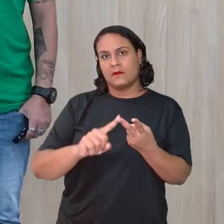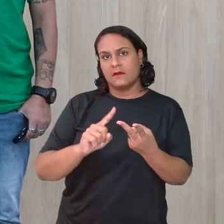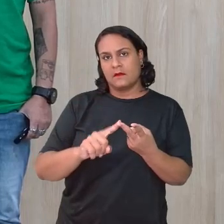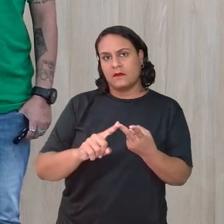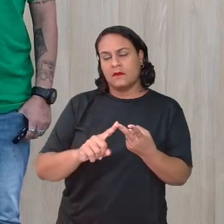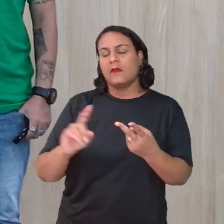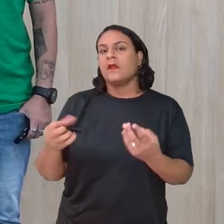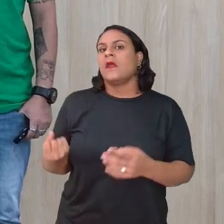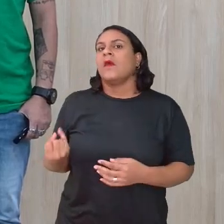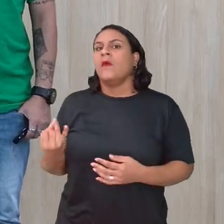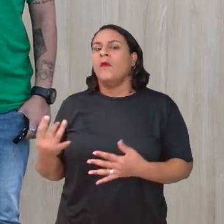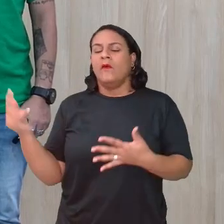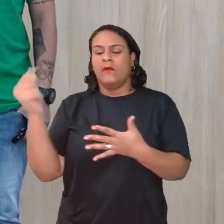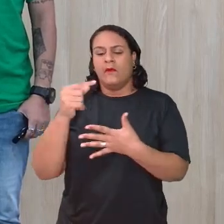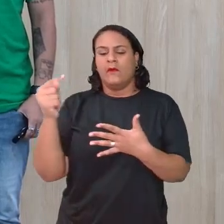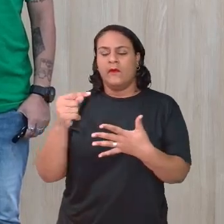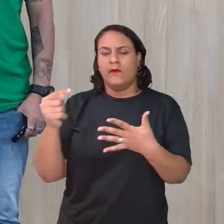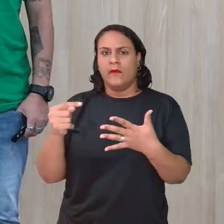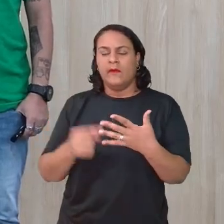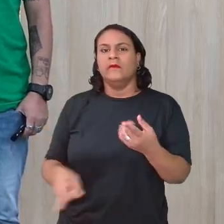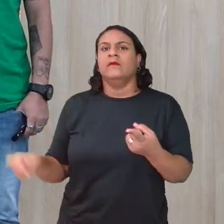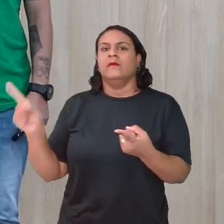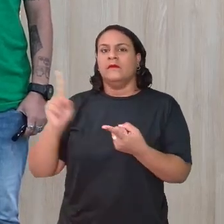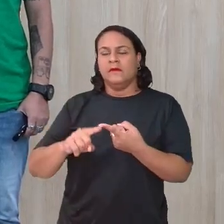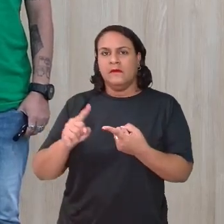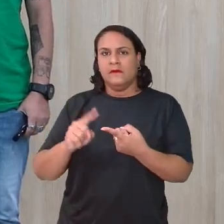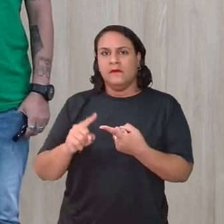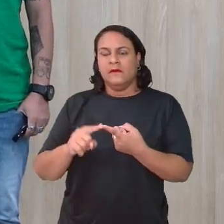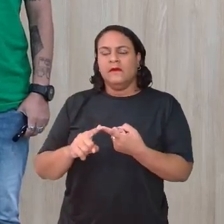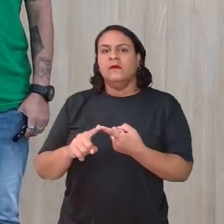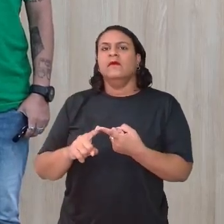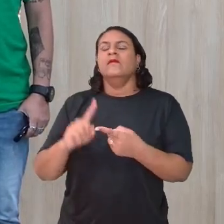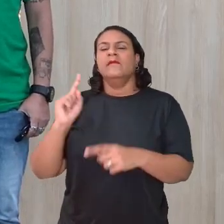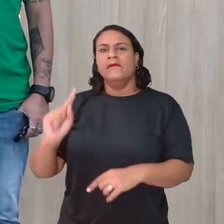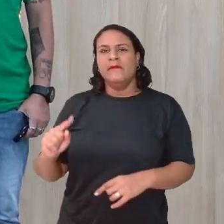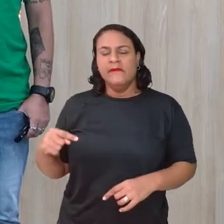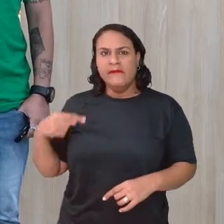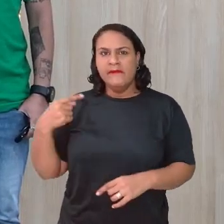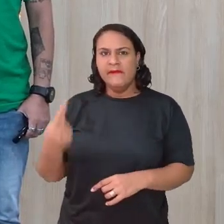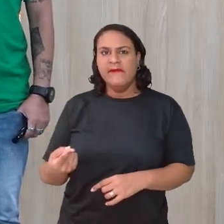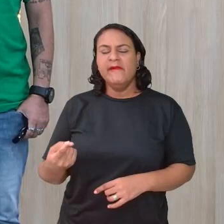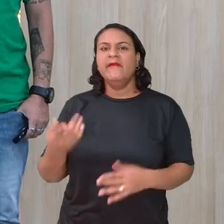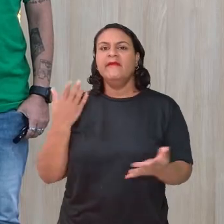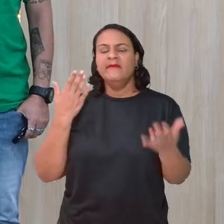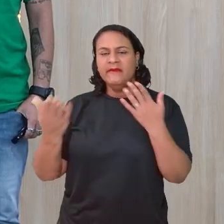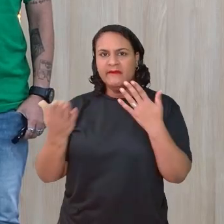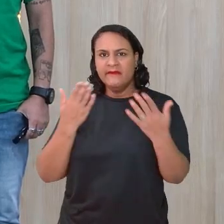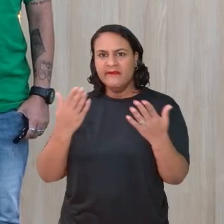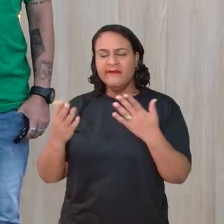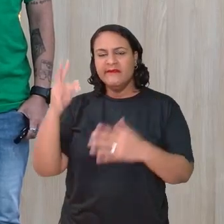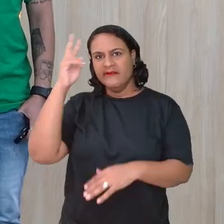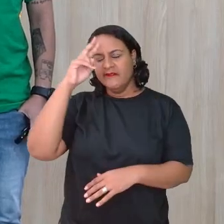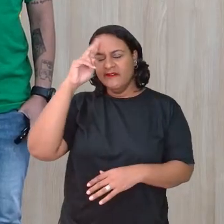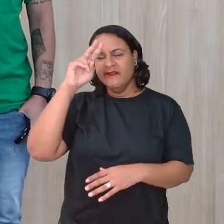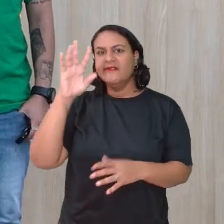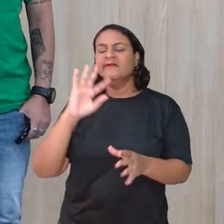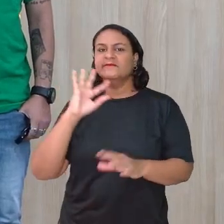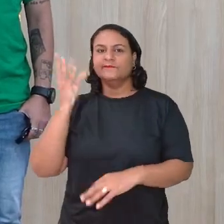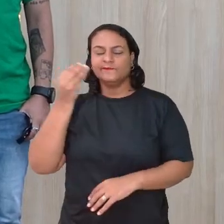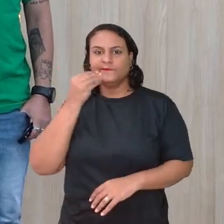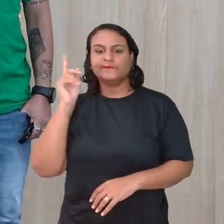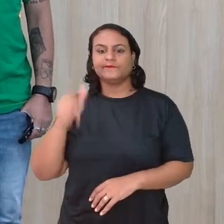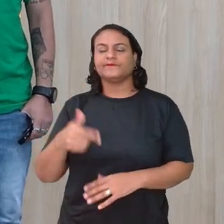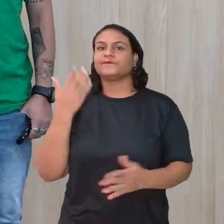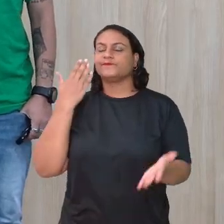quantos são os elementos dos meus casos favoráveis. Feito isso, a gente faz a comparação, né? Lembra que a probabilidade é